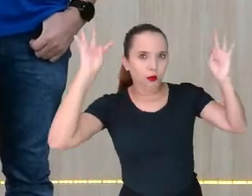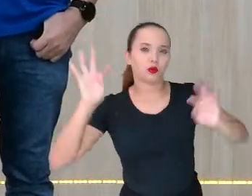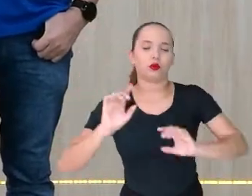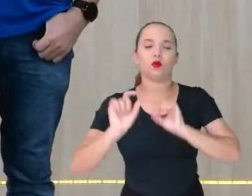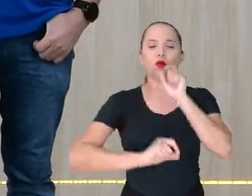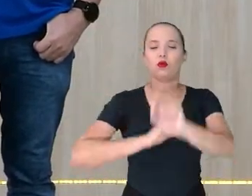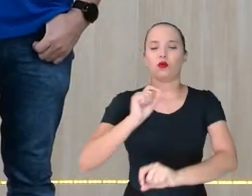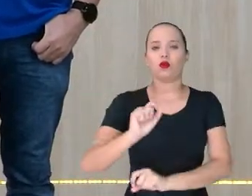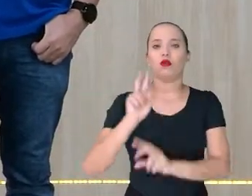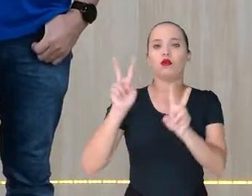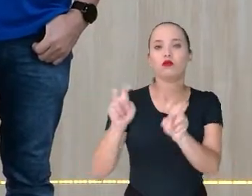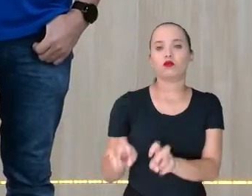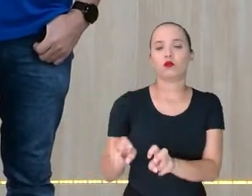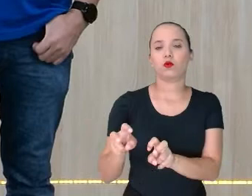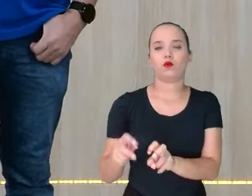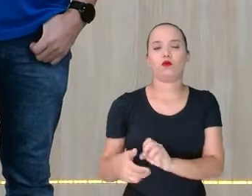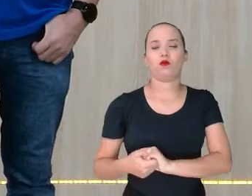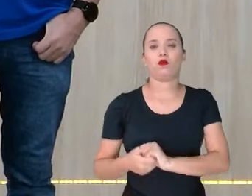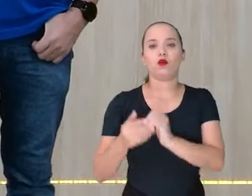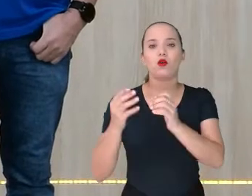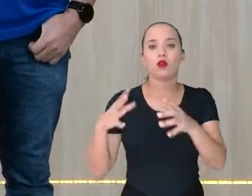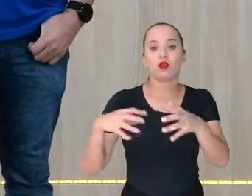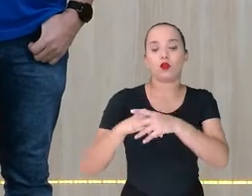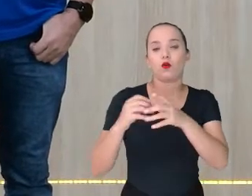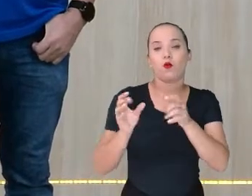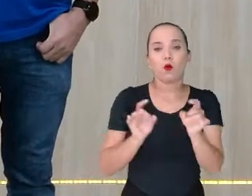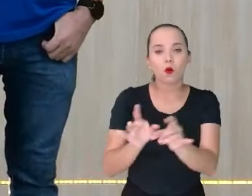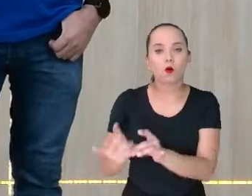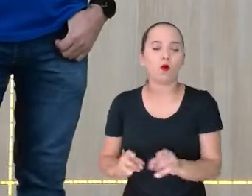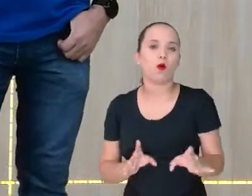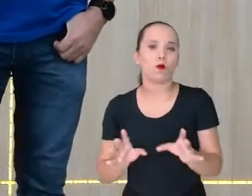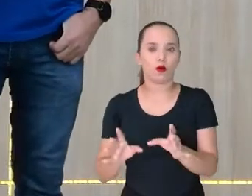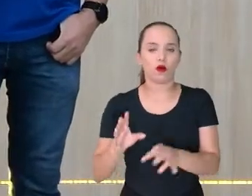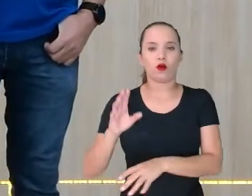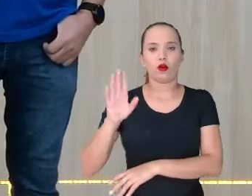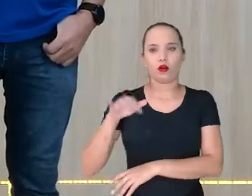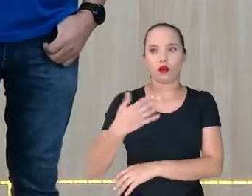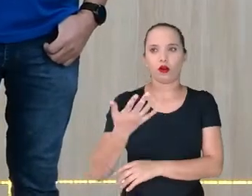ele vai dizer que o capitalismo no comércio, a indústria,